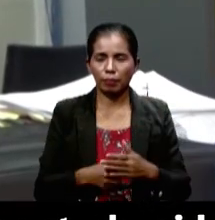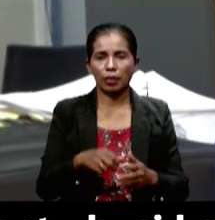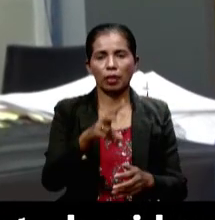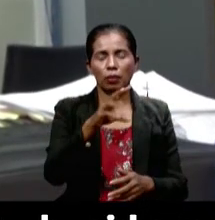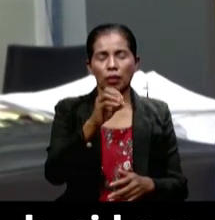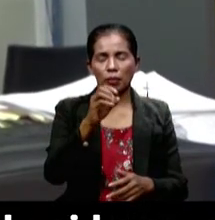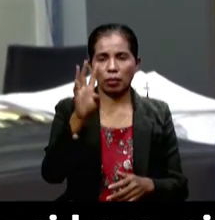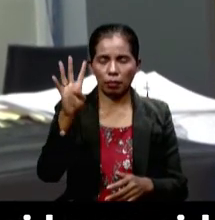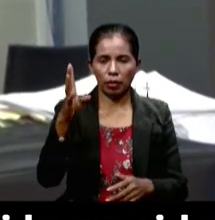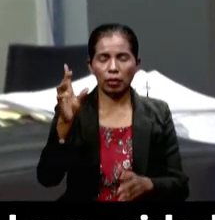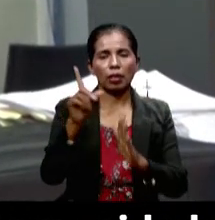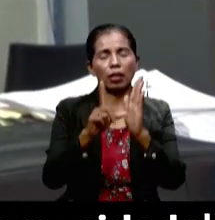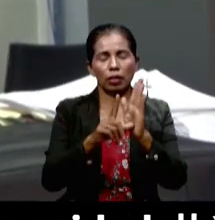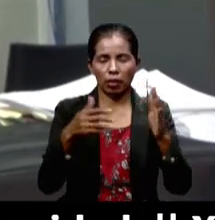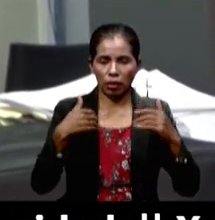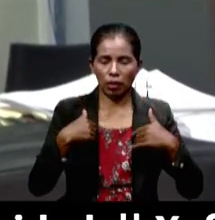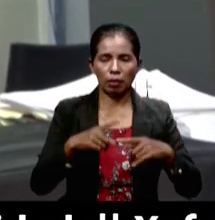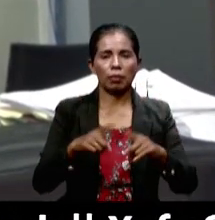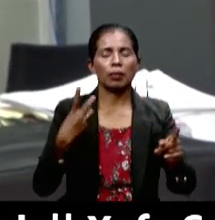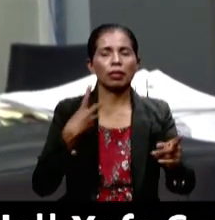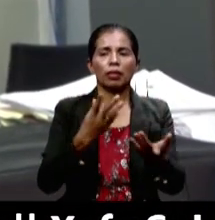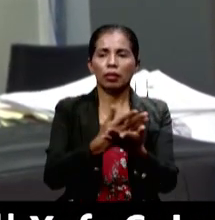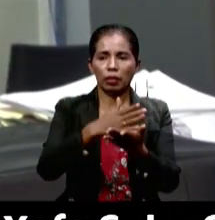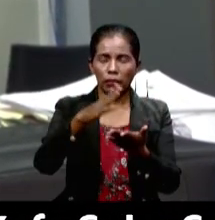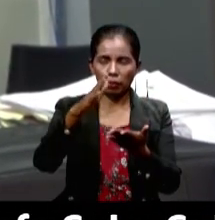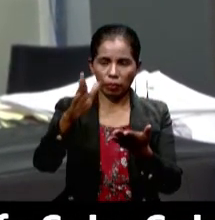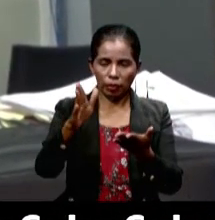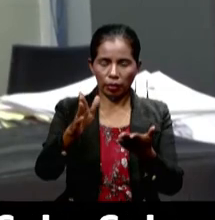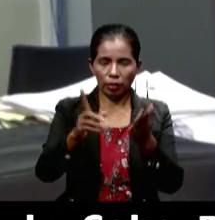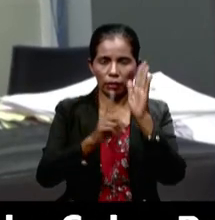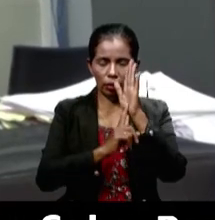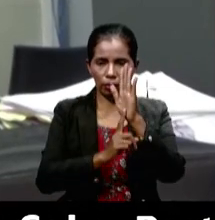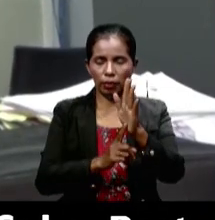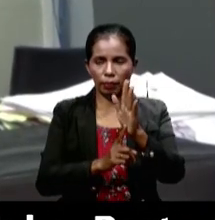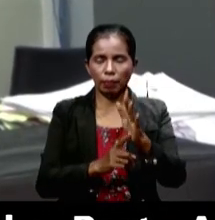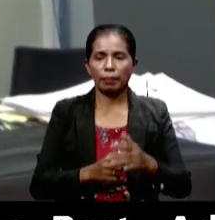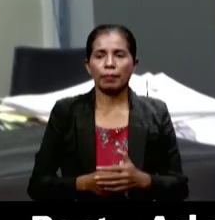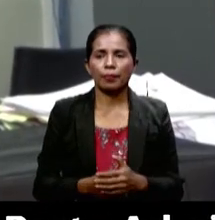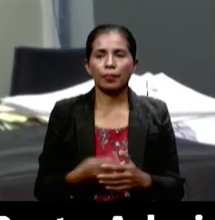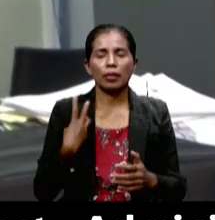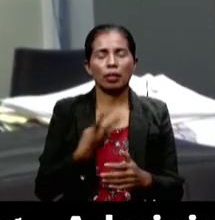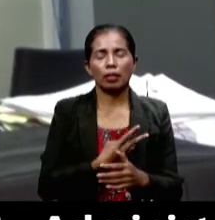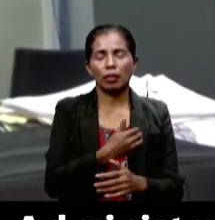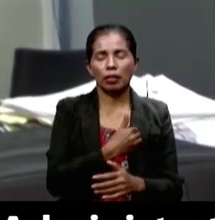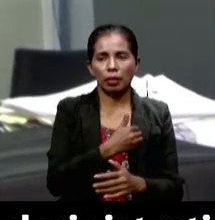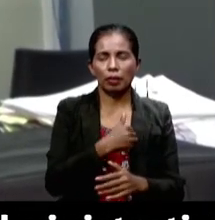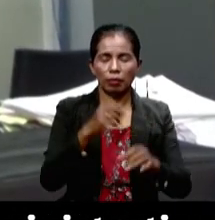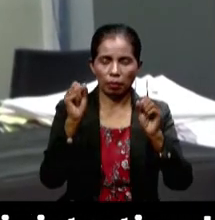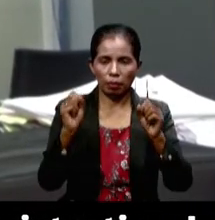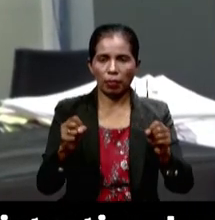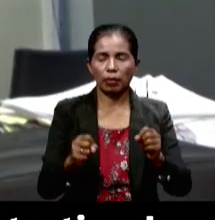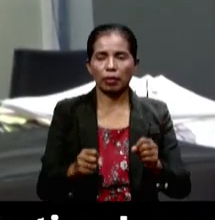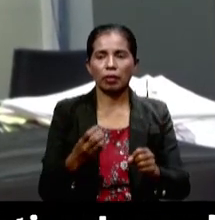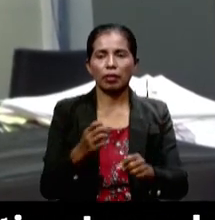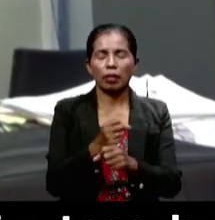2004 né lei né e aquela zona mas bem foi uma que está socializa não mais está tu aplica, então está se dá o que nascer mas bem a nota